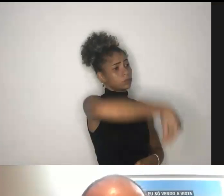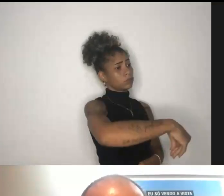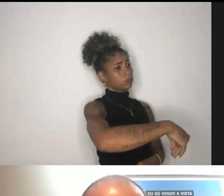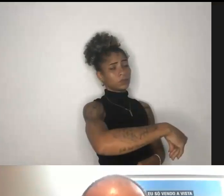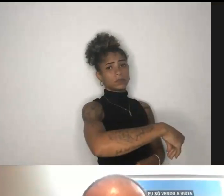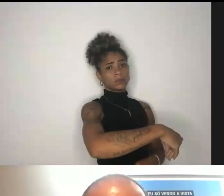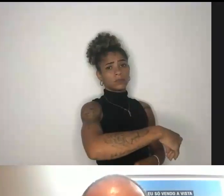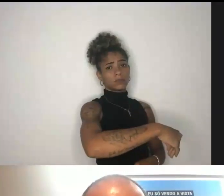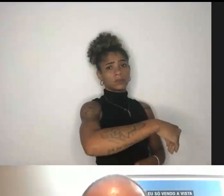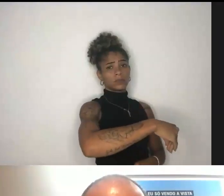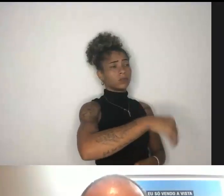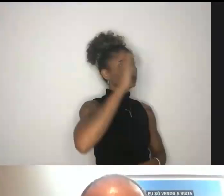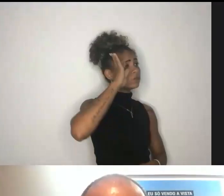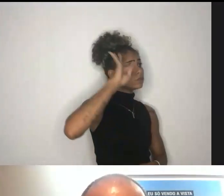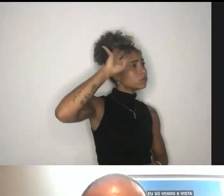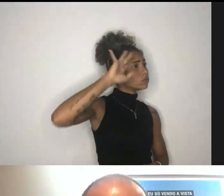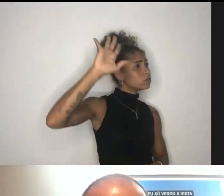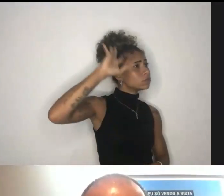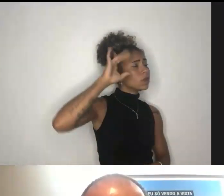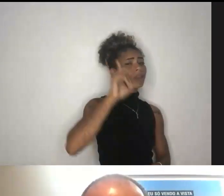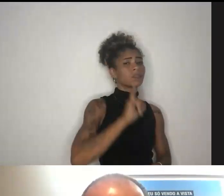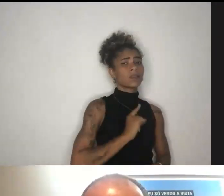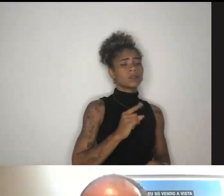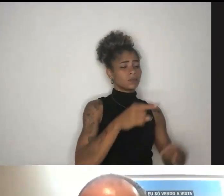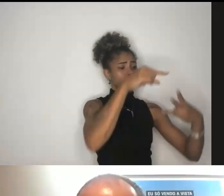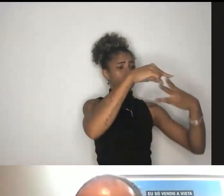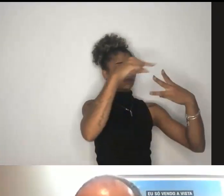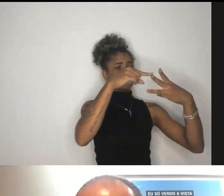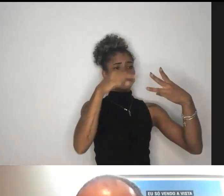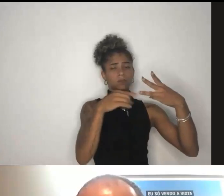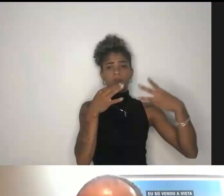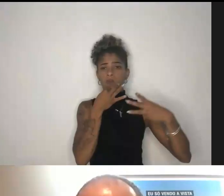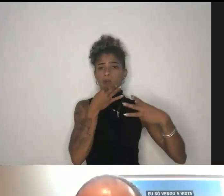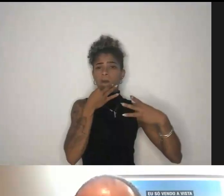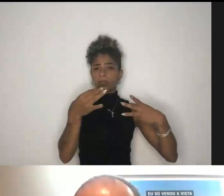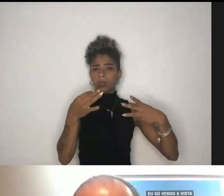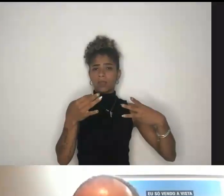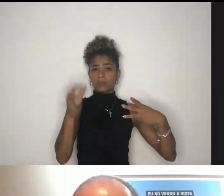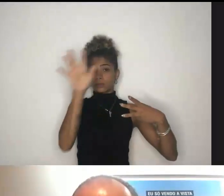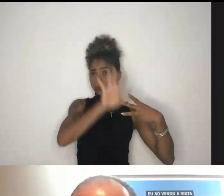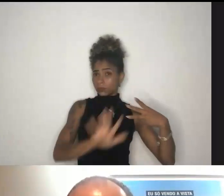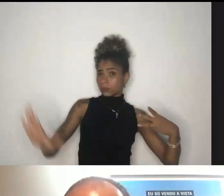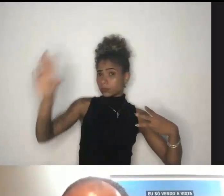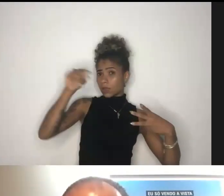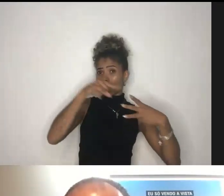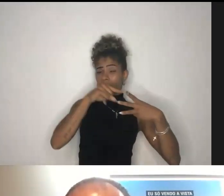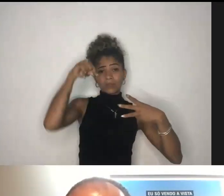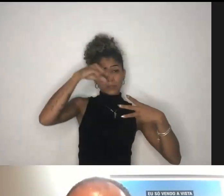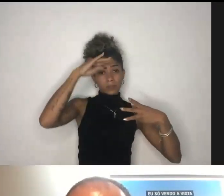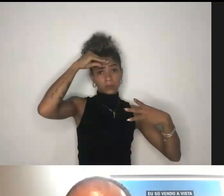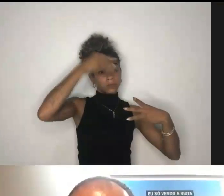Utopia eu acho que tem essas três coisas que eu queria comentar aqui geral aqui é que você tem